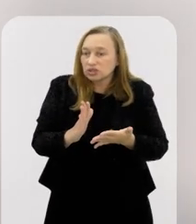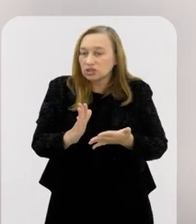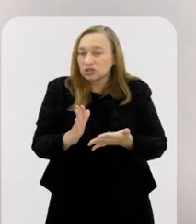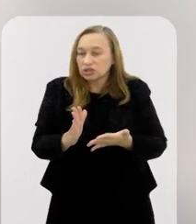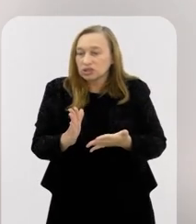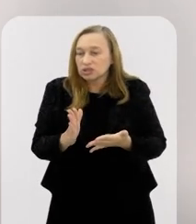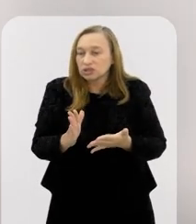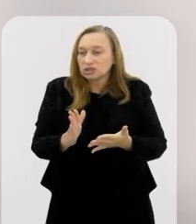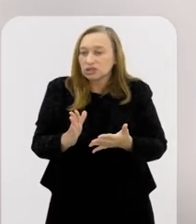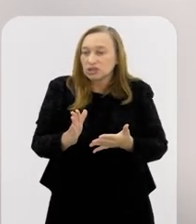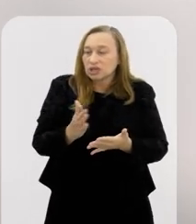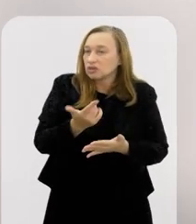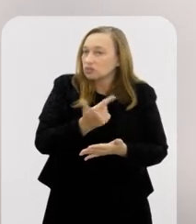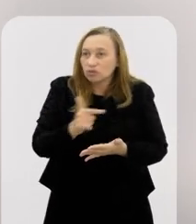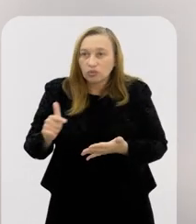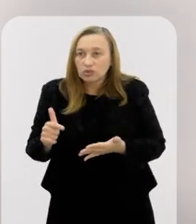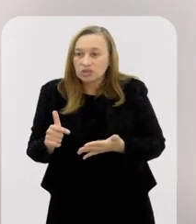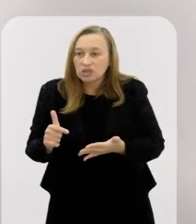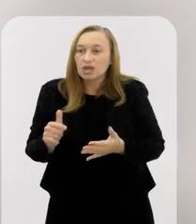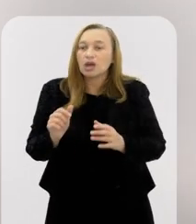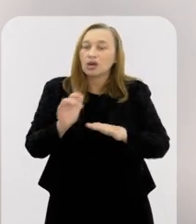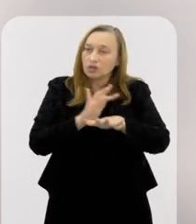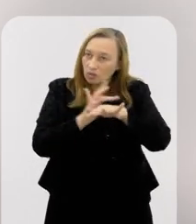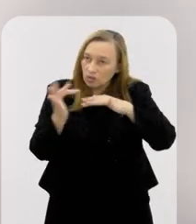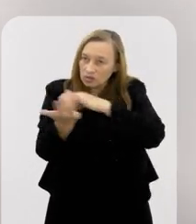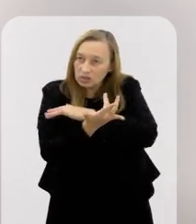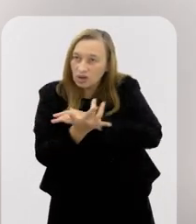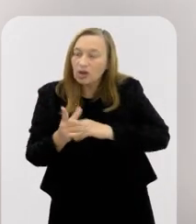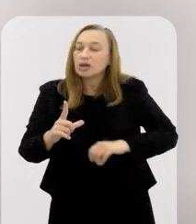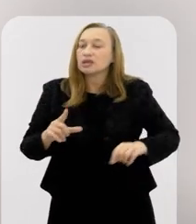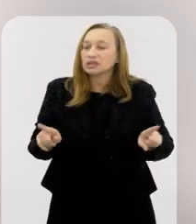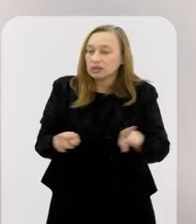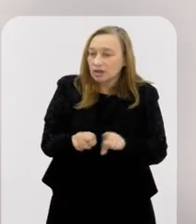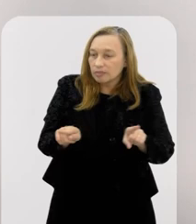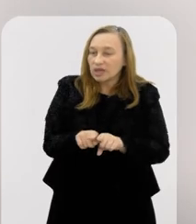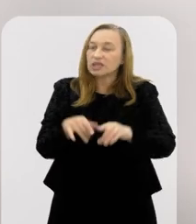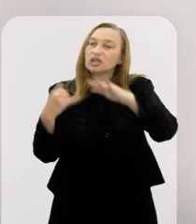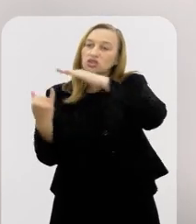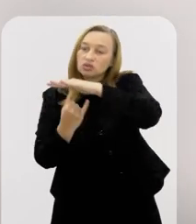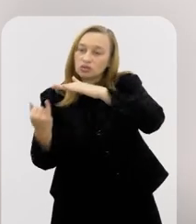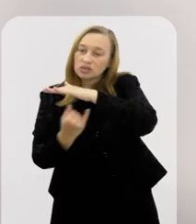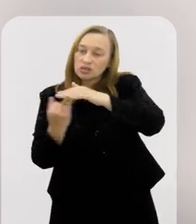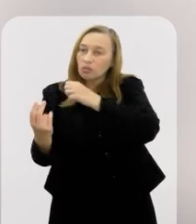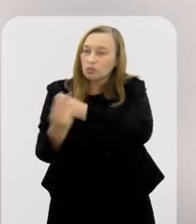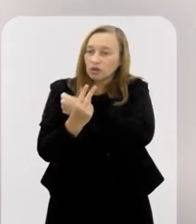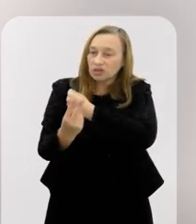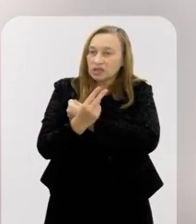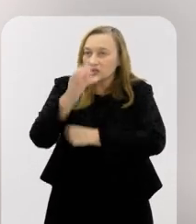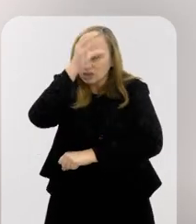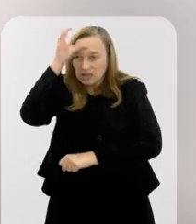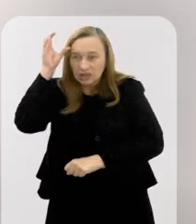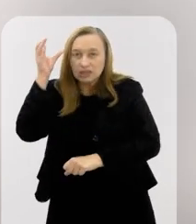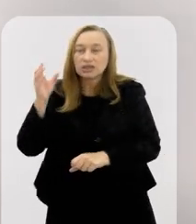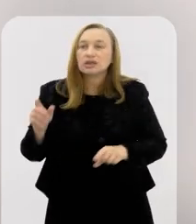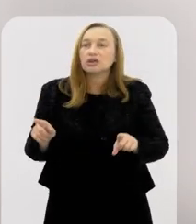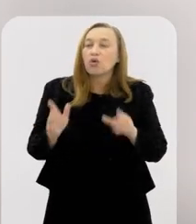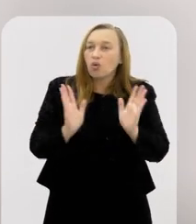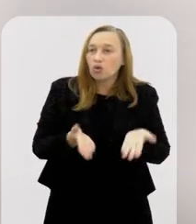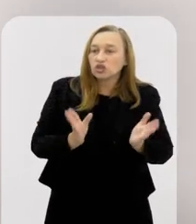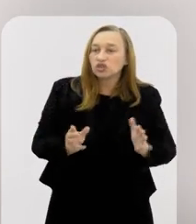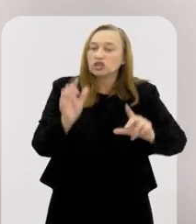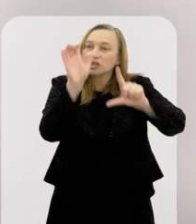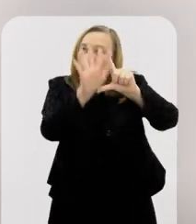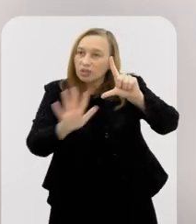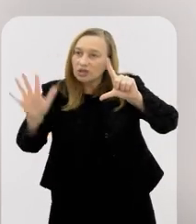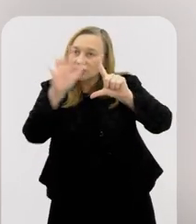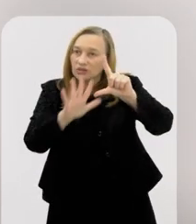certo você pode se utilizar das redes sociais existem órgãos de proteção ao consumidor muito eficazes e os próprios hoje em dia tem uma